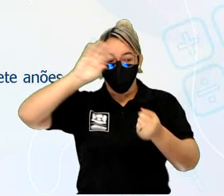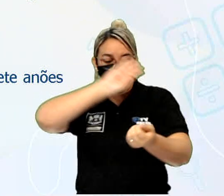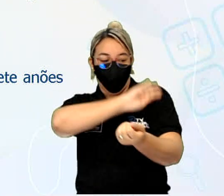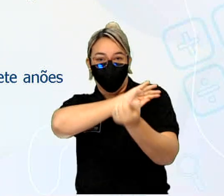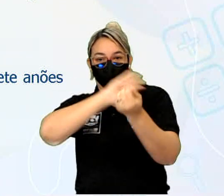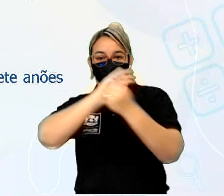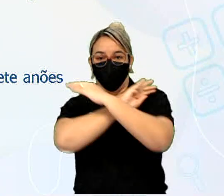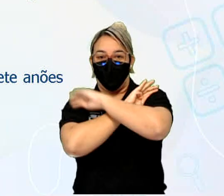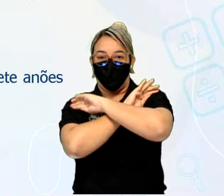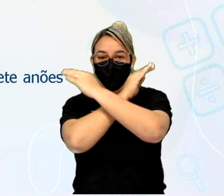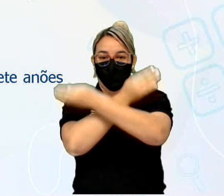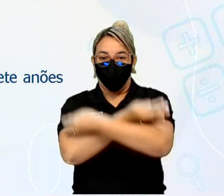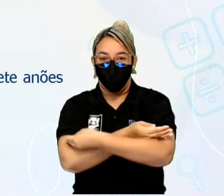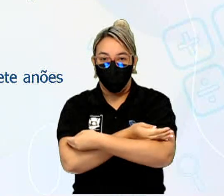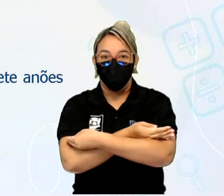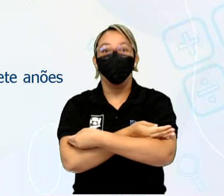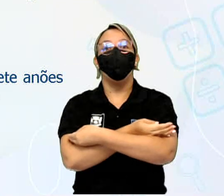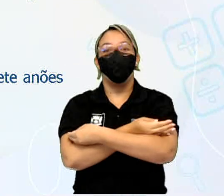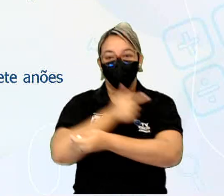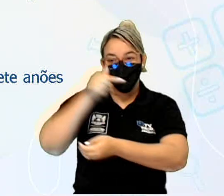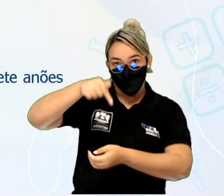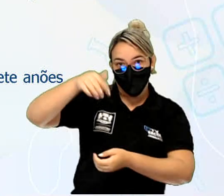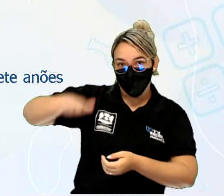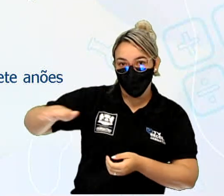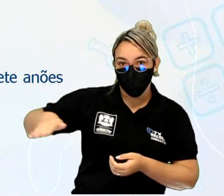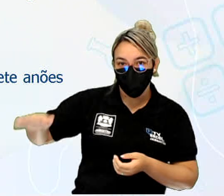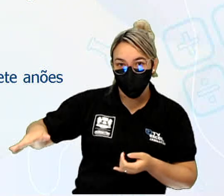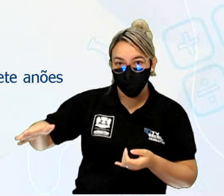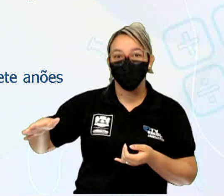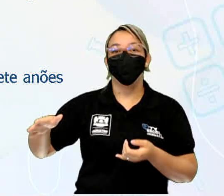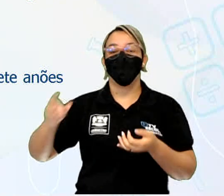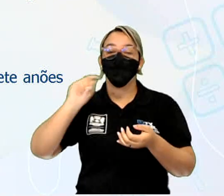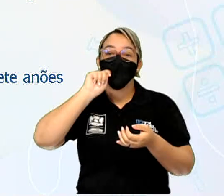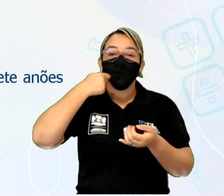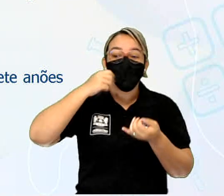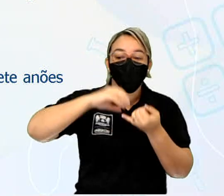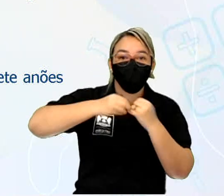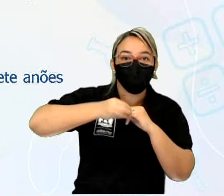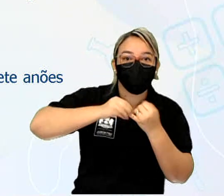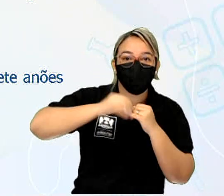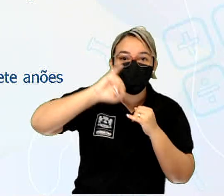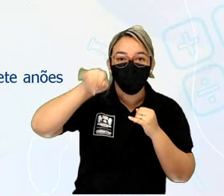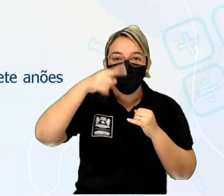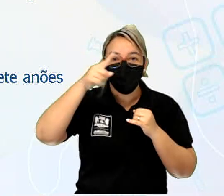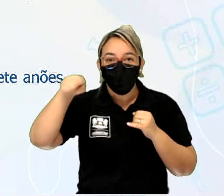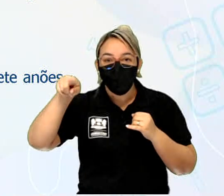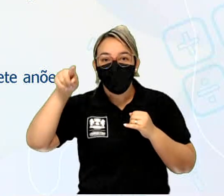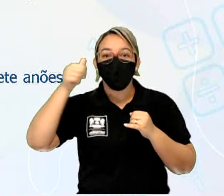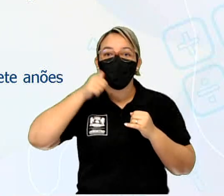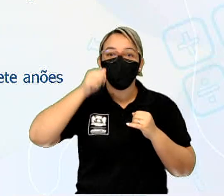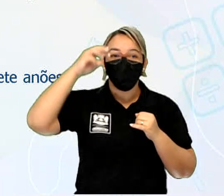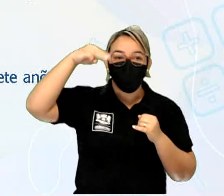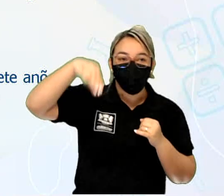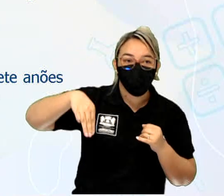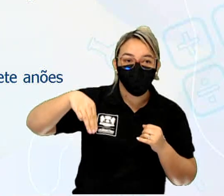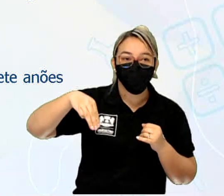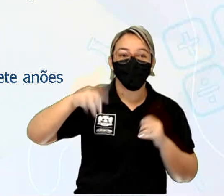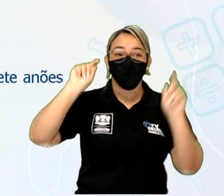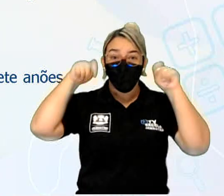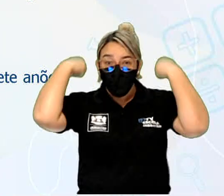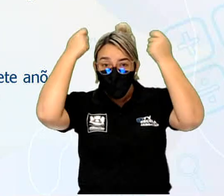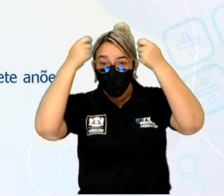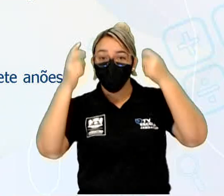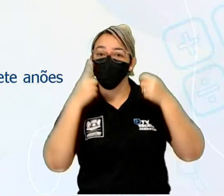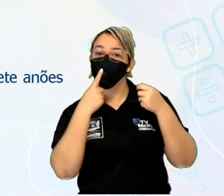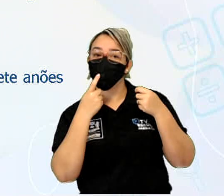anões, as migalhas de pão, sendo relacionadas à história de João e Maria, o capuz vermelho, a de chapeuzinho vermelho e